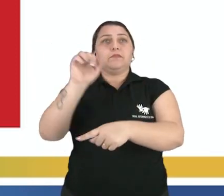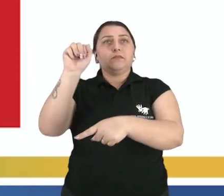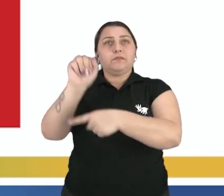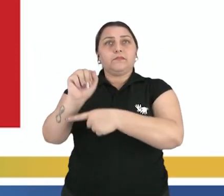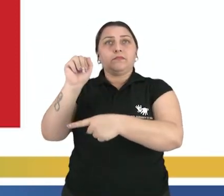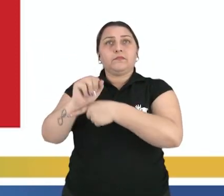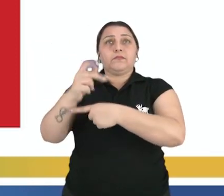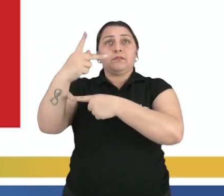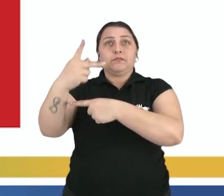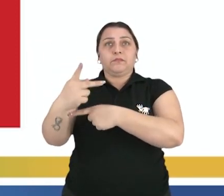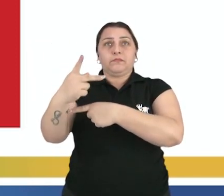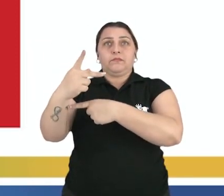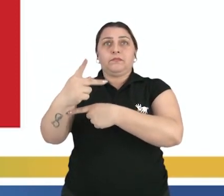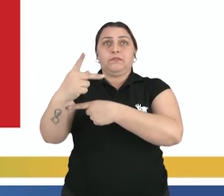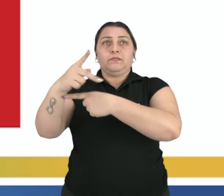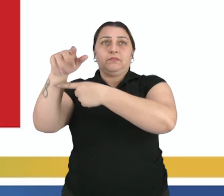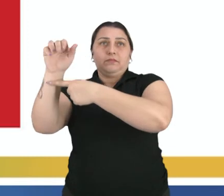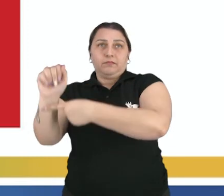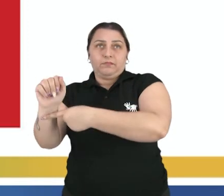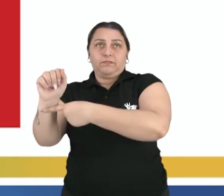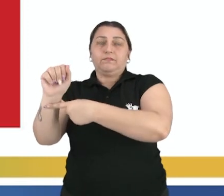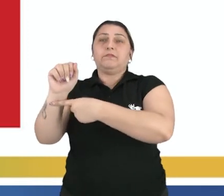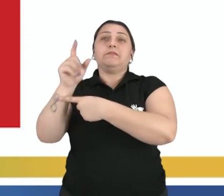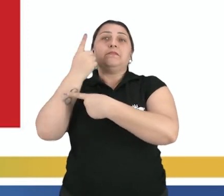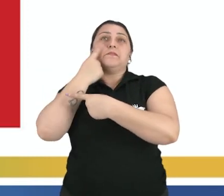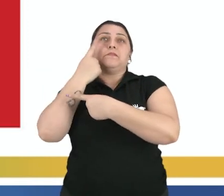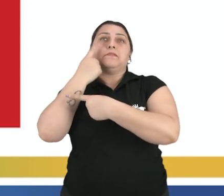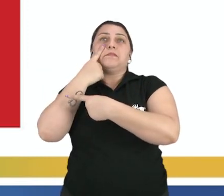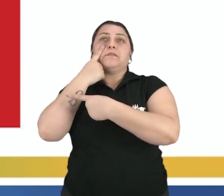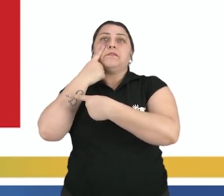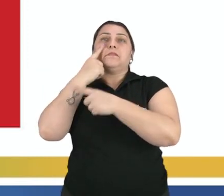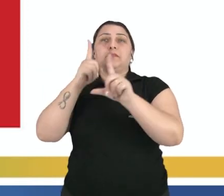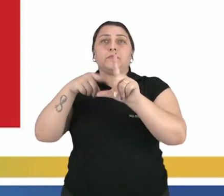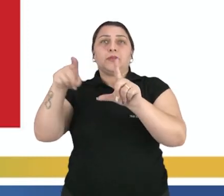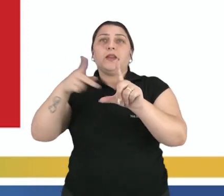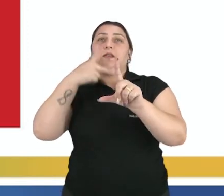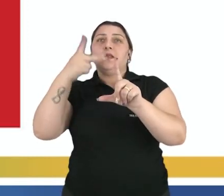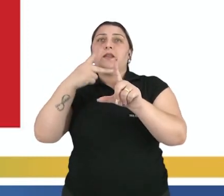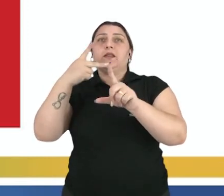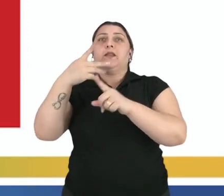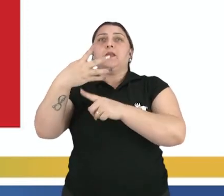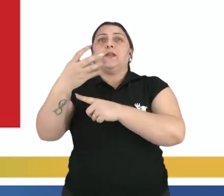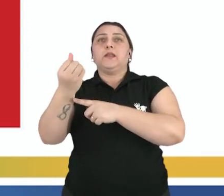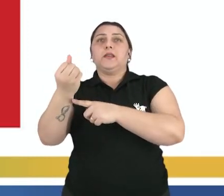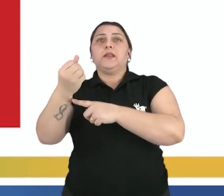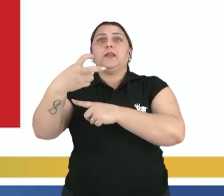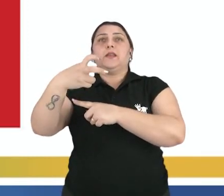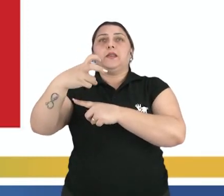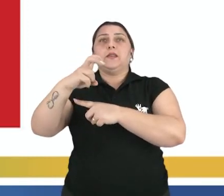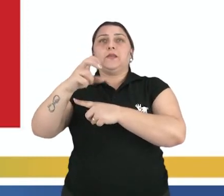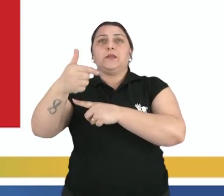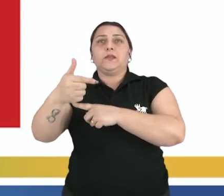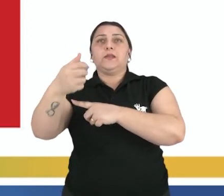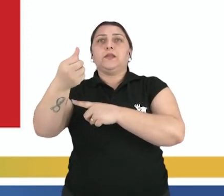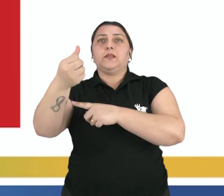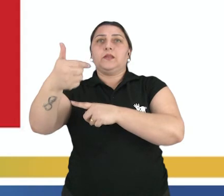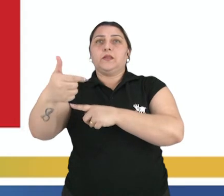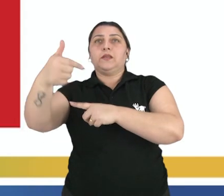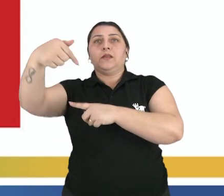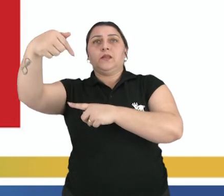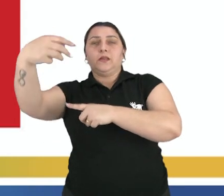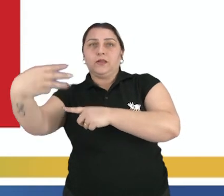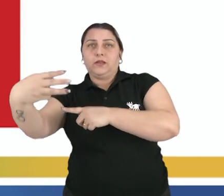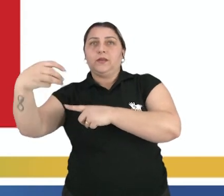informação refere-se ao indicador socioeconômico. Observa que o gráfico aí está falando 46 anos, 52 anos, 62